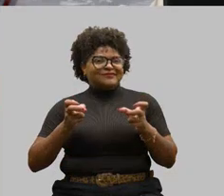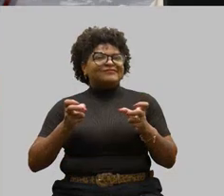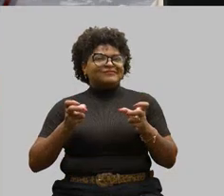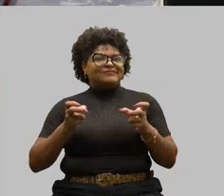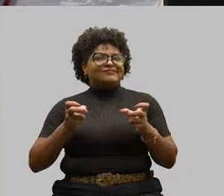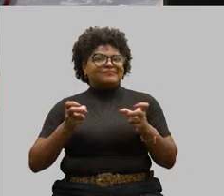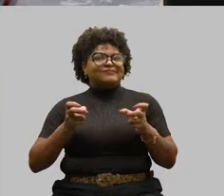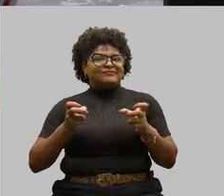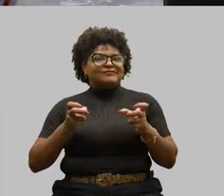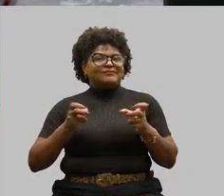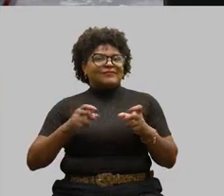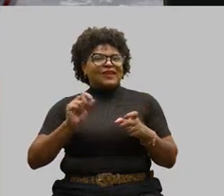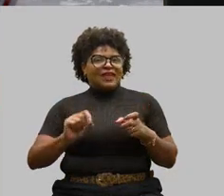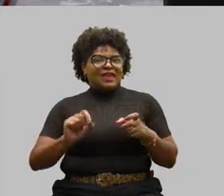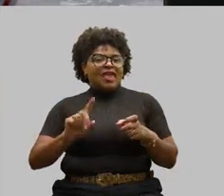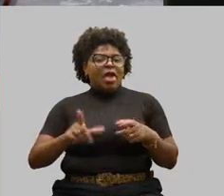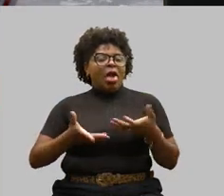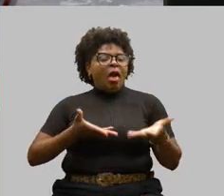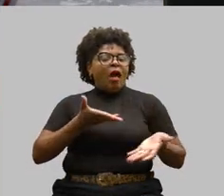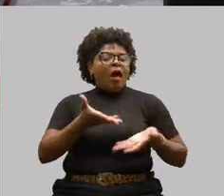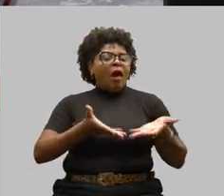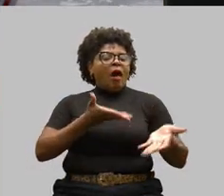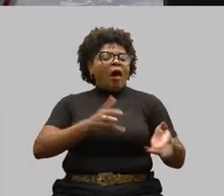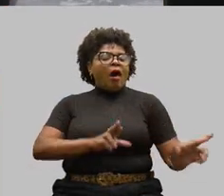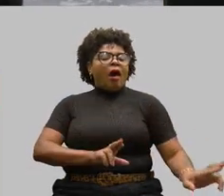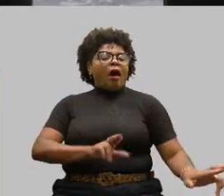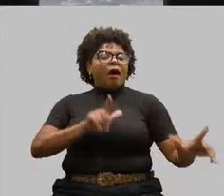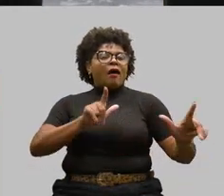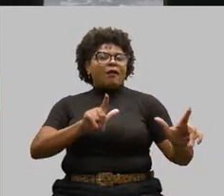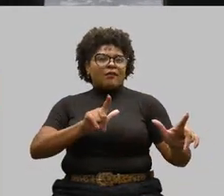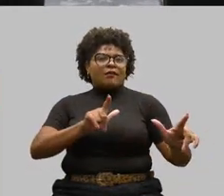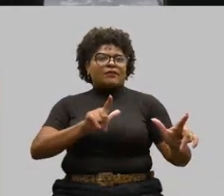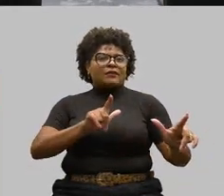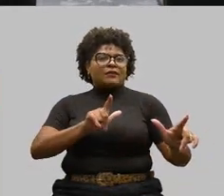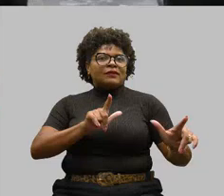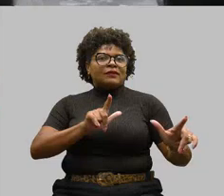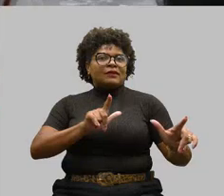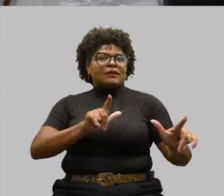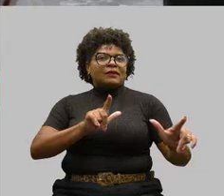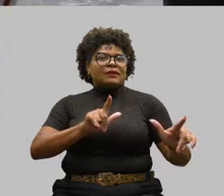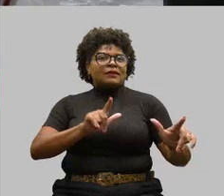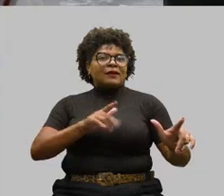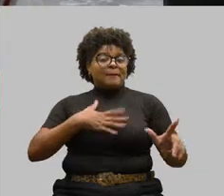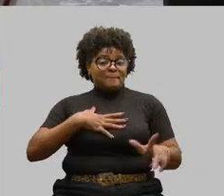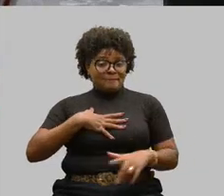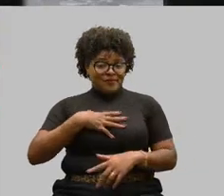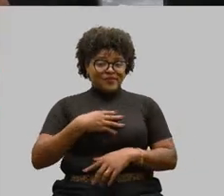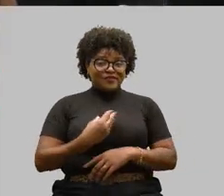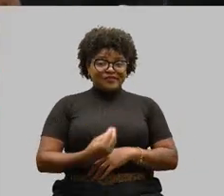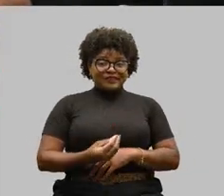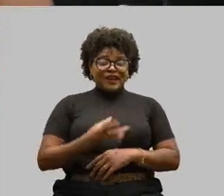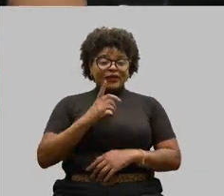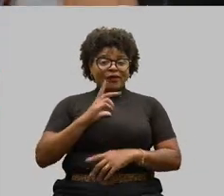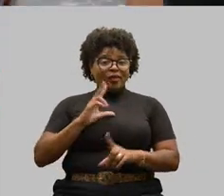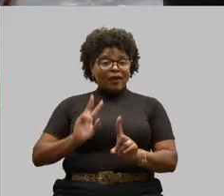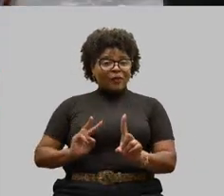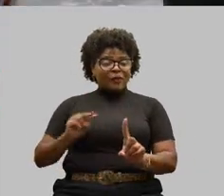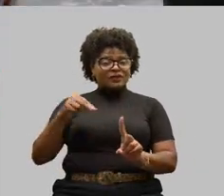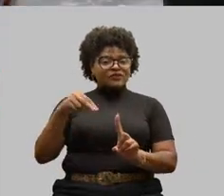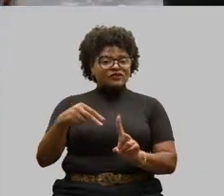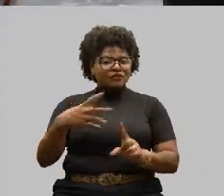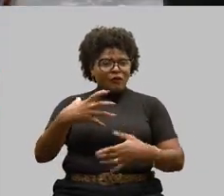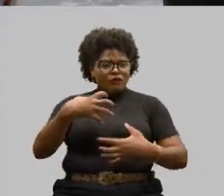de que é tratado com diferença e ele busca dentro do universo dele da linguagem